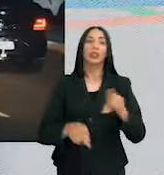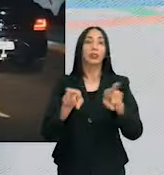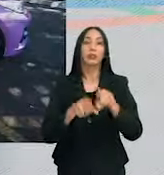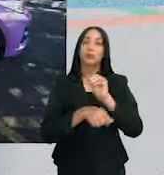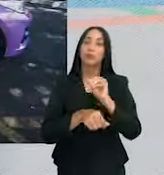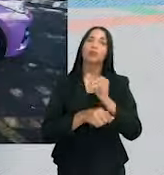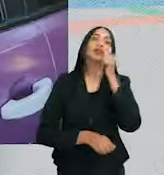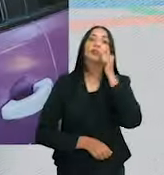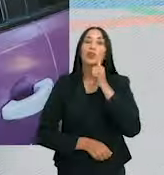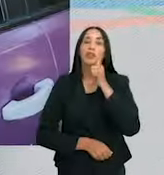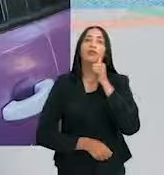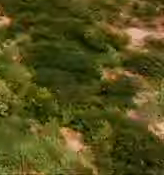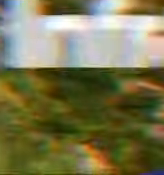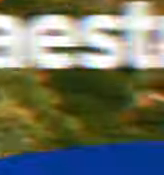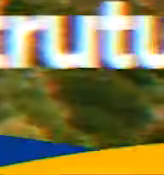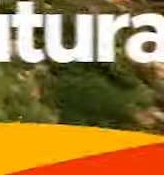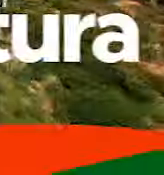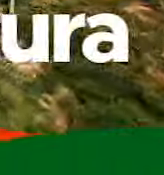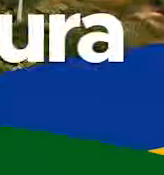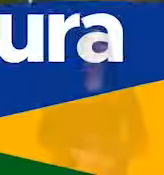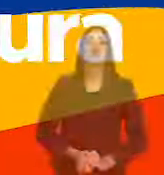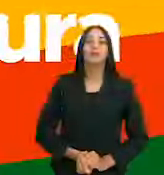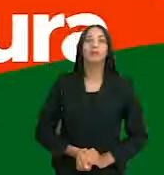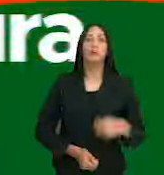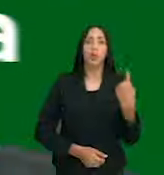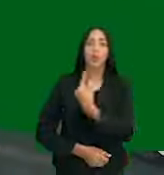proteção à vida e à mulher.